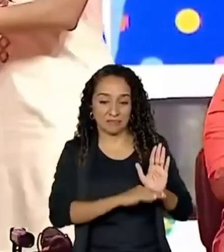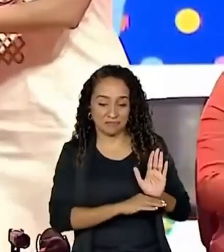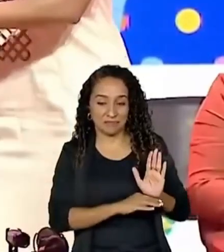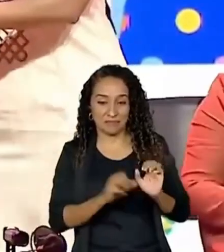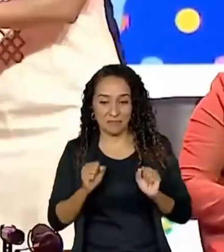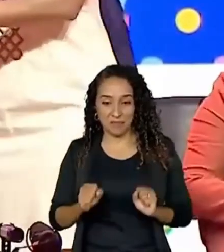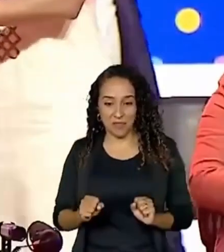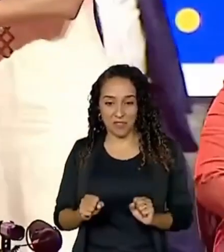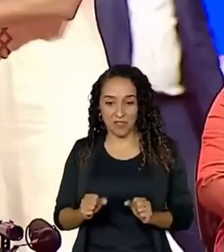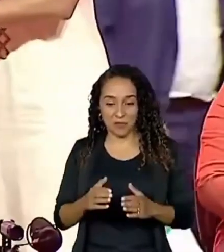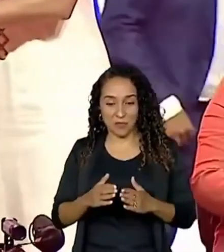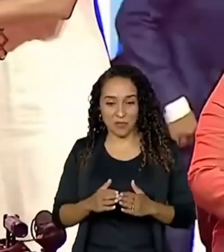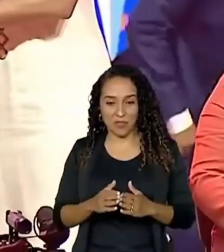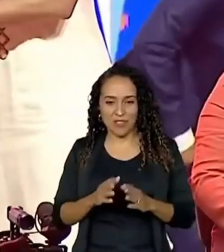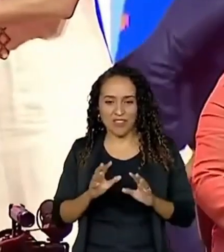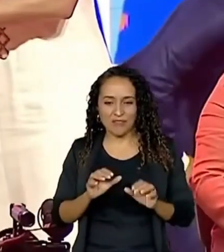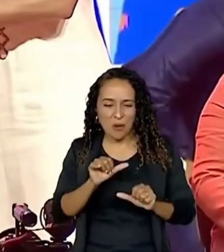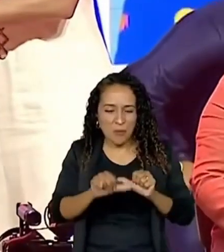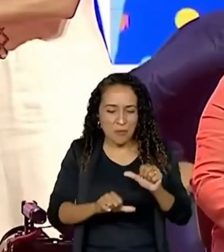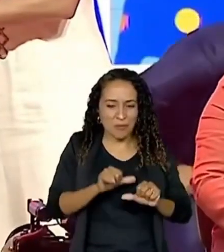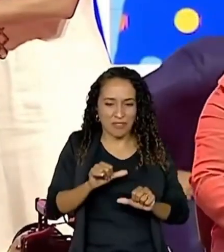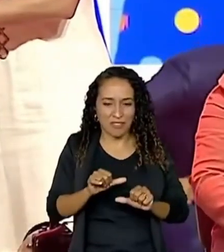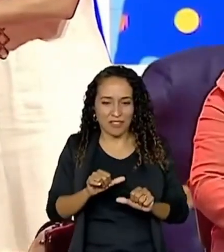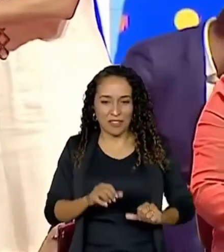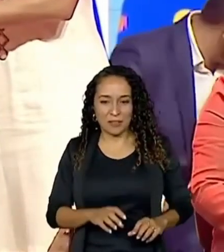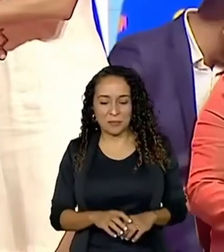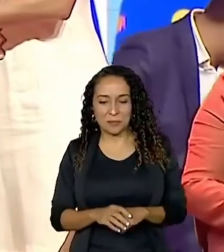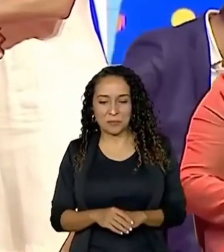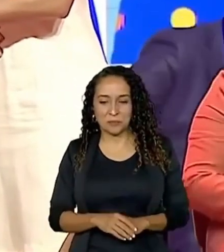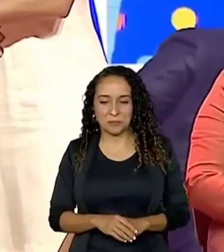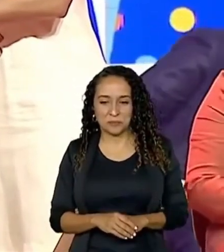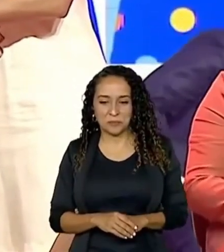favor. Vamos dar uma quebradinha aqui, é.